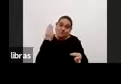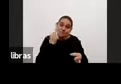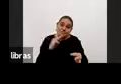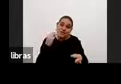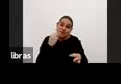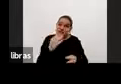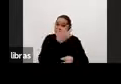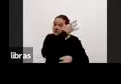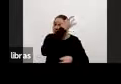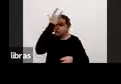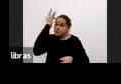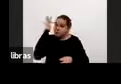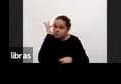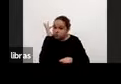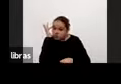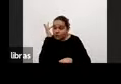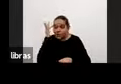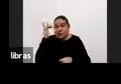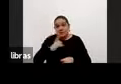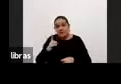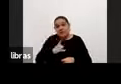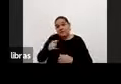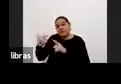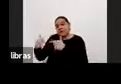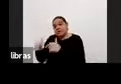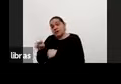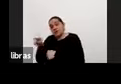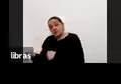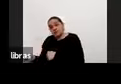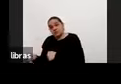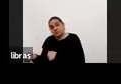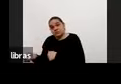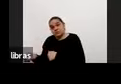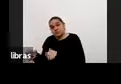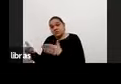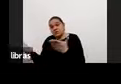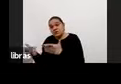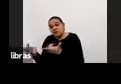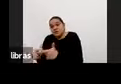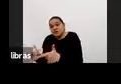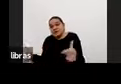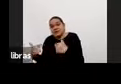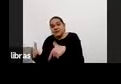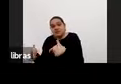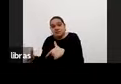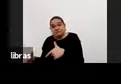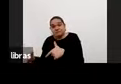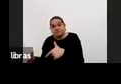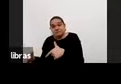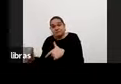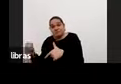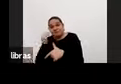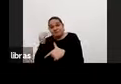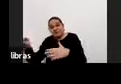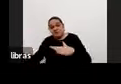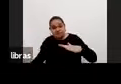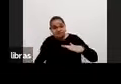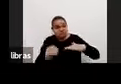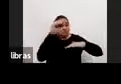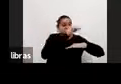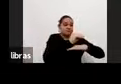pessoas que estavam na informalidade e continuam sem trabalho. E uma das questões que eu